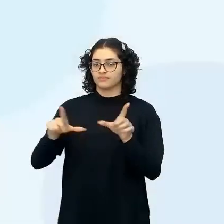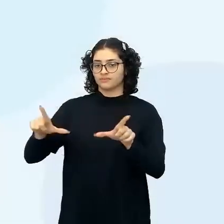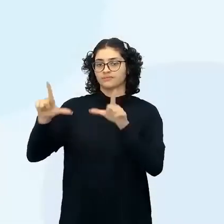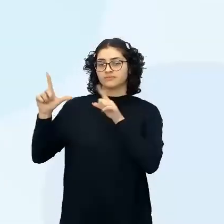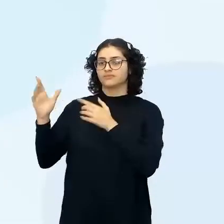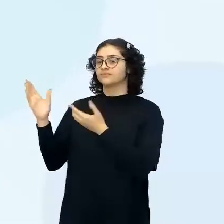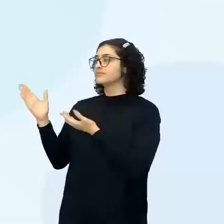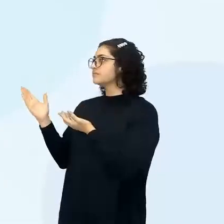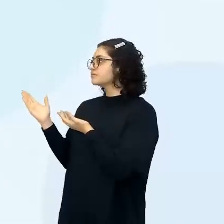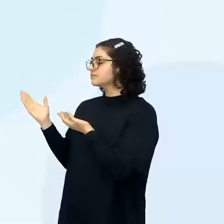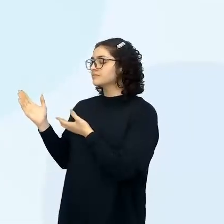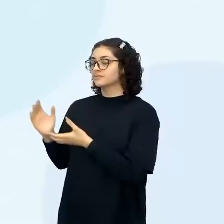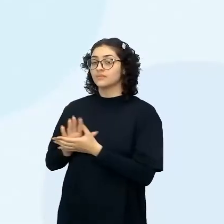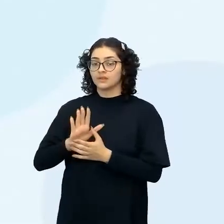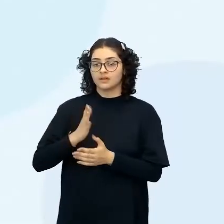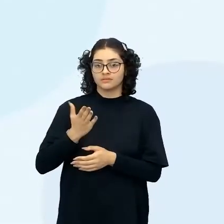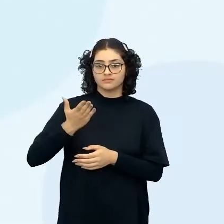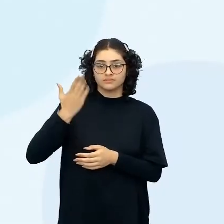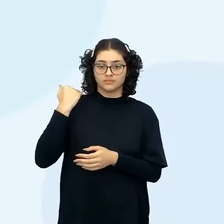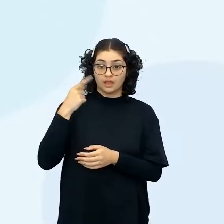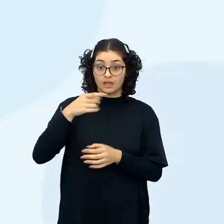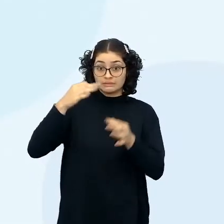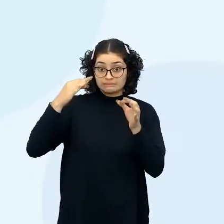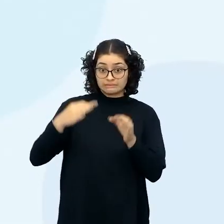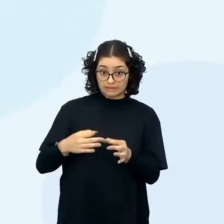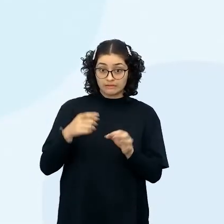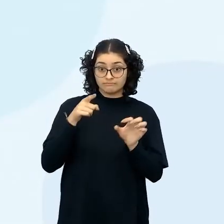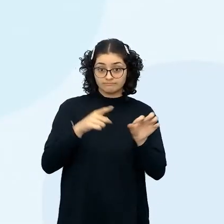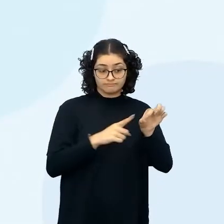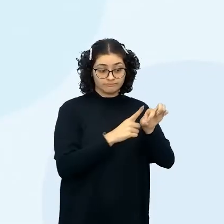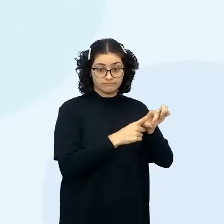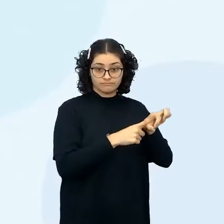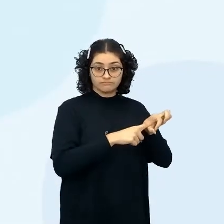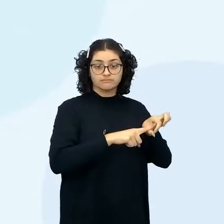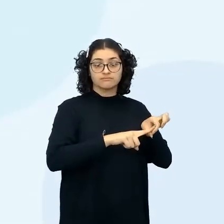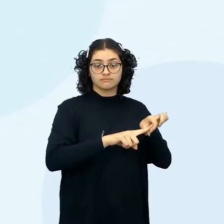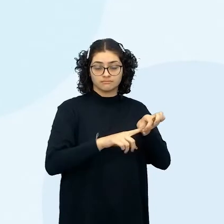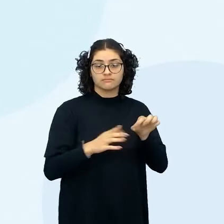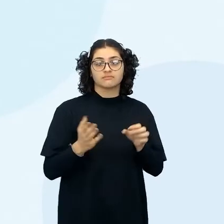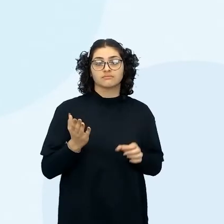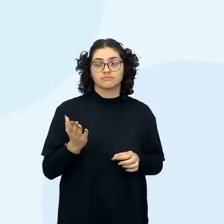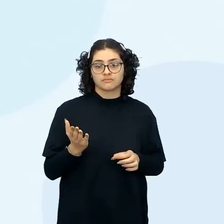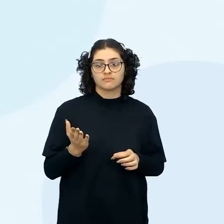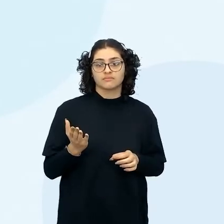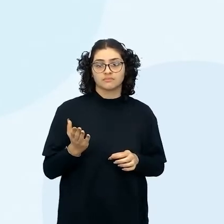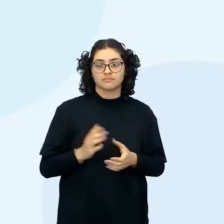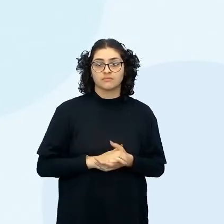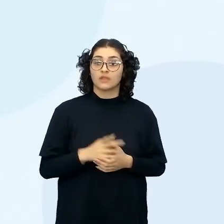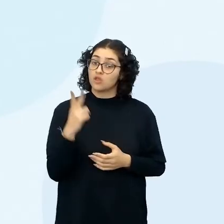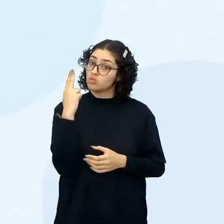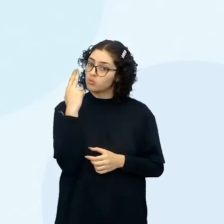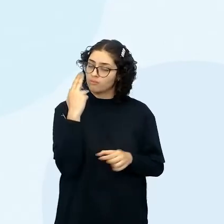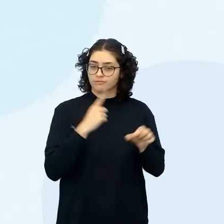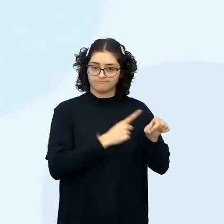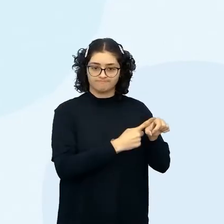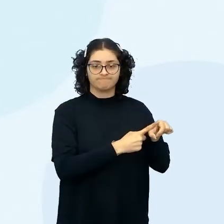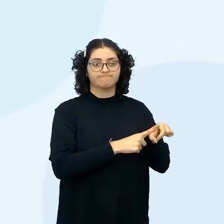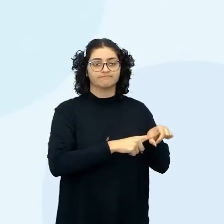A hemácia que anteriormente deveria ser assim, né, que essa daqui seria uma hemácia